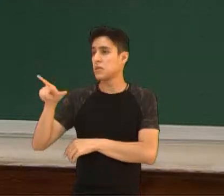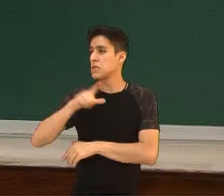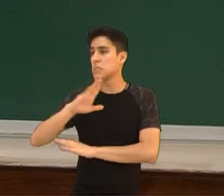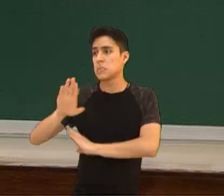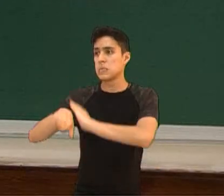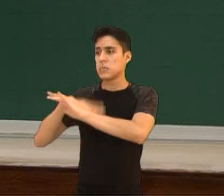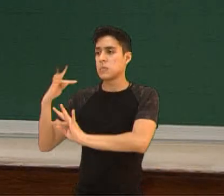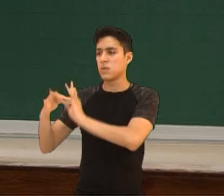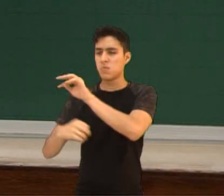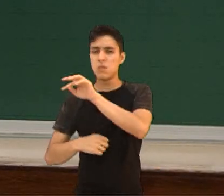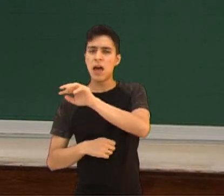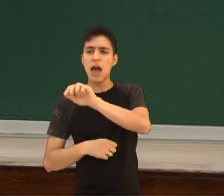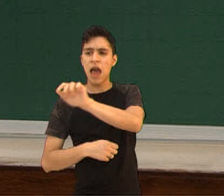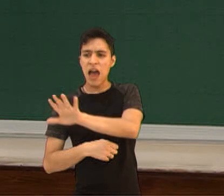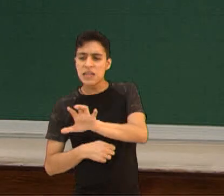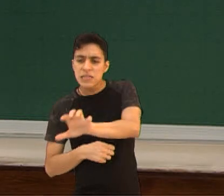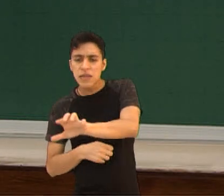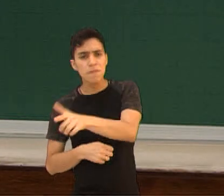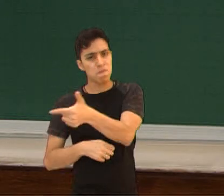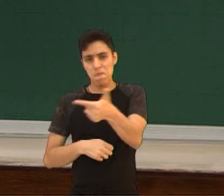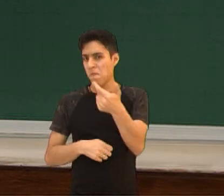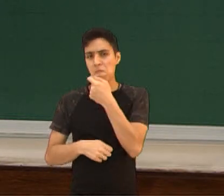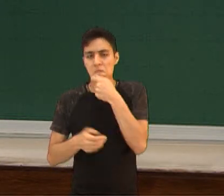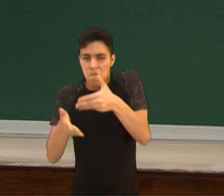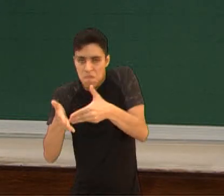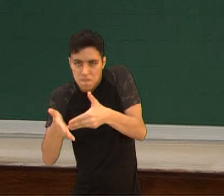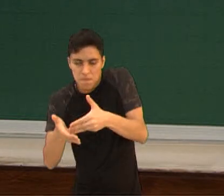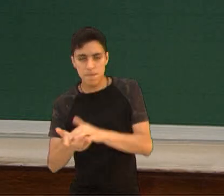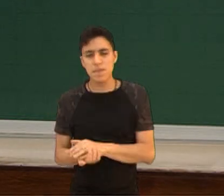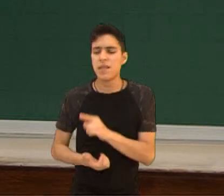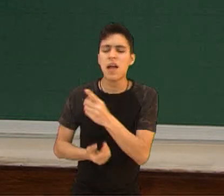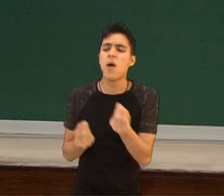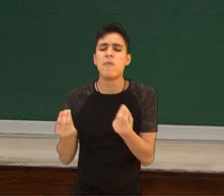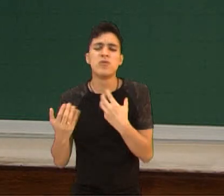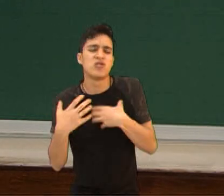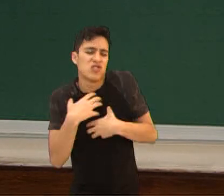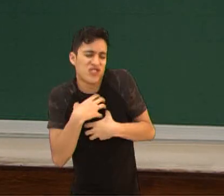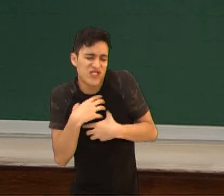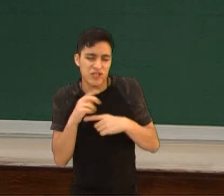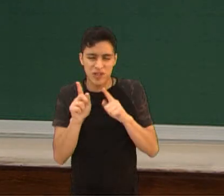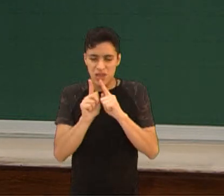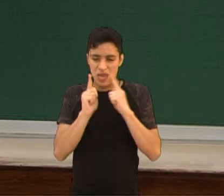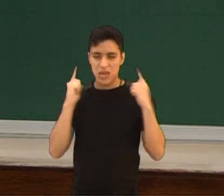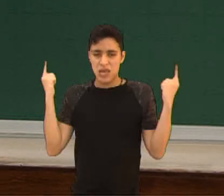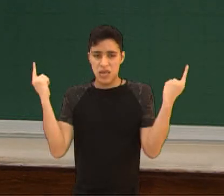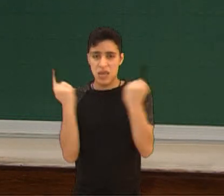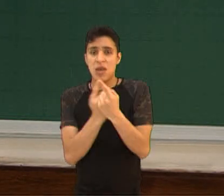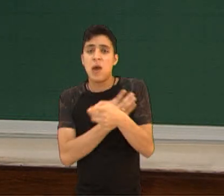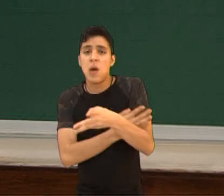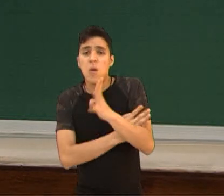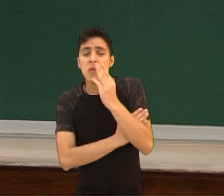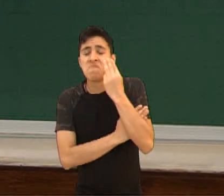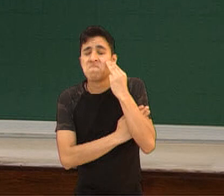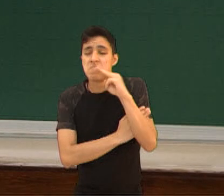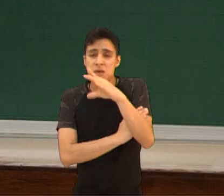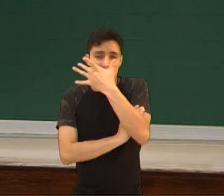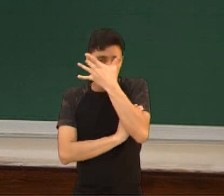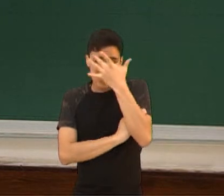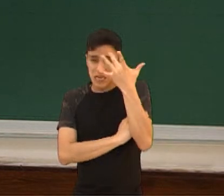né? Então aqui alguns aspectos geográficos, eles contam lá com 4 bilhões de pessoas, mais